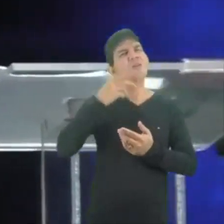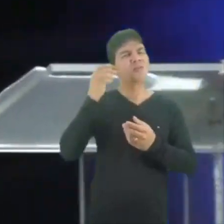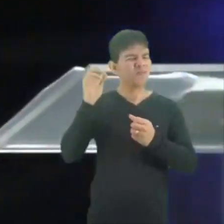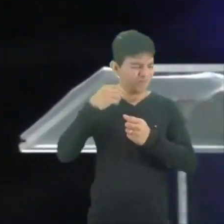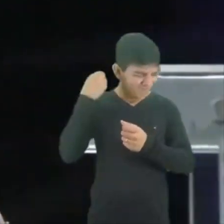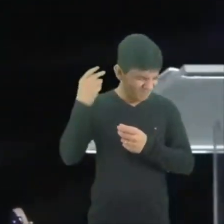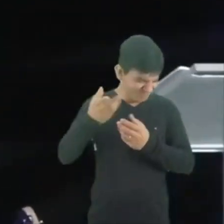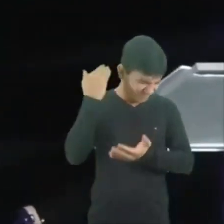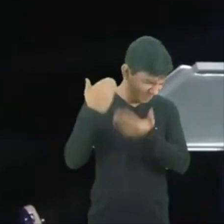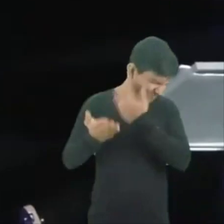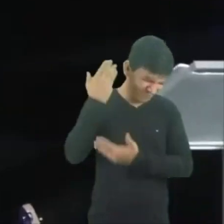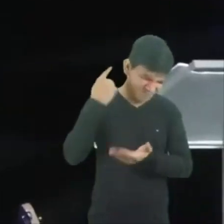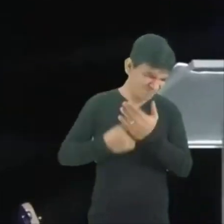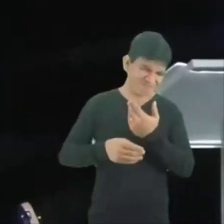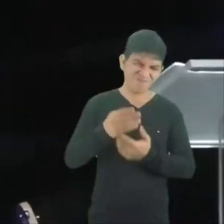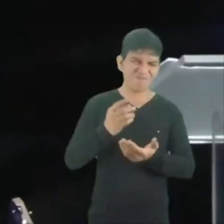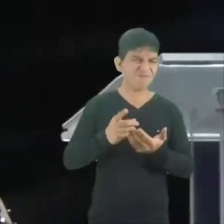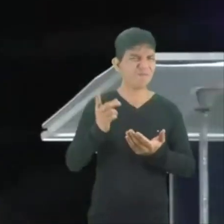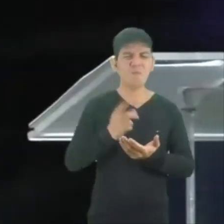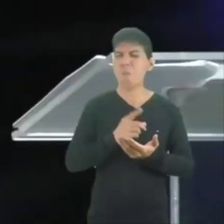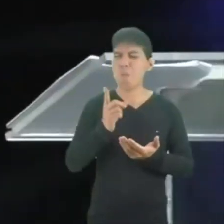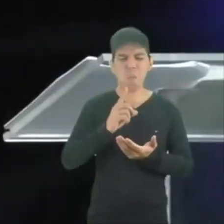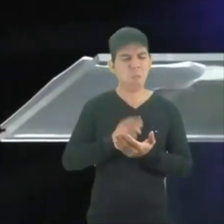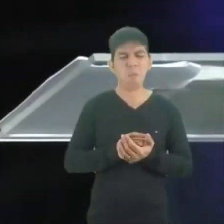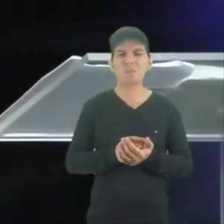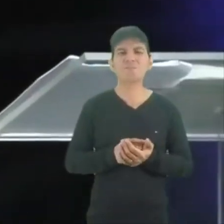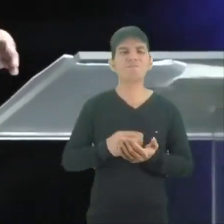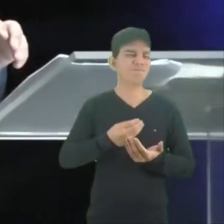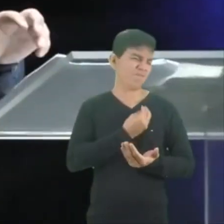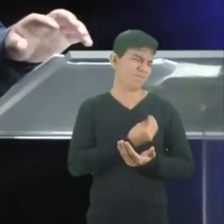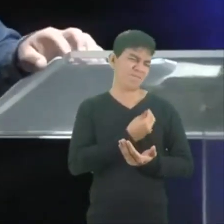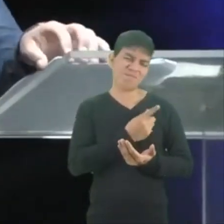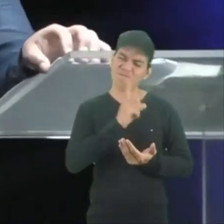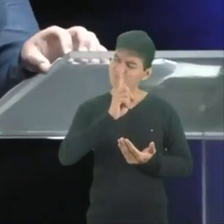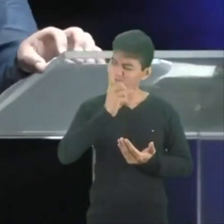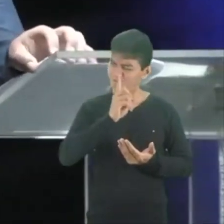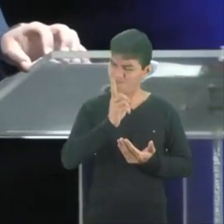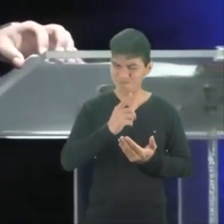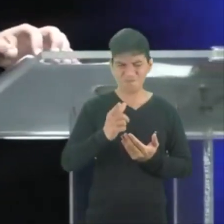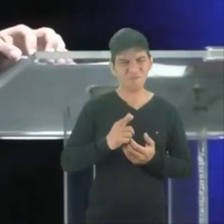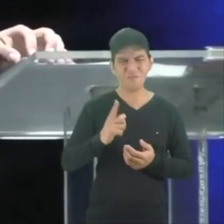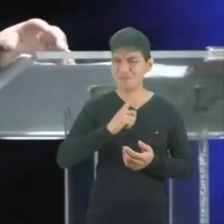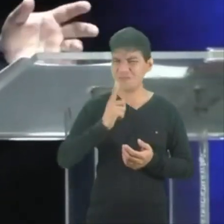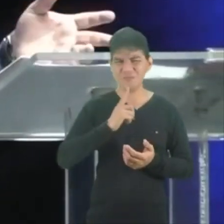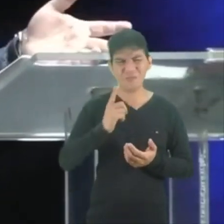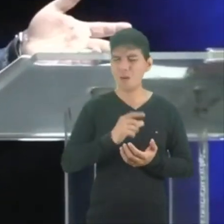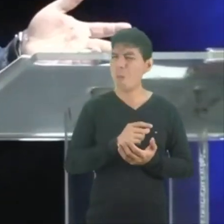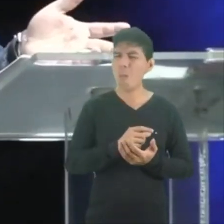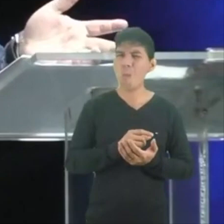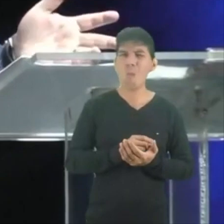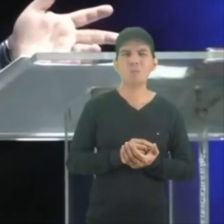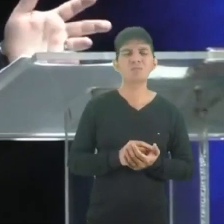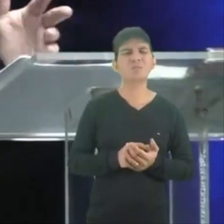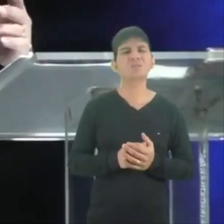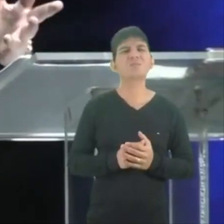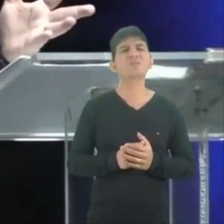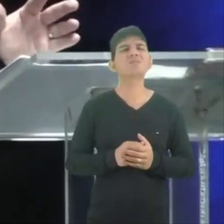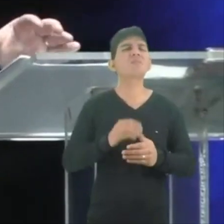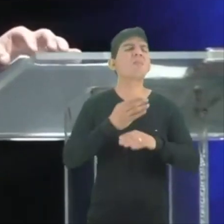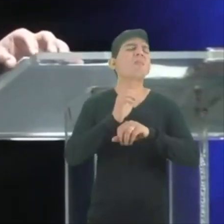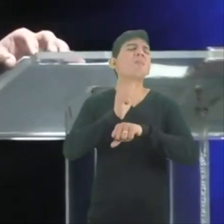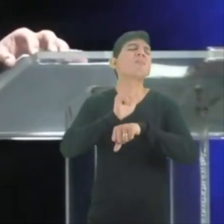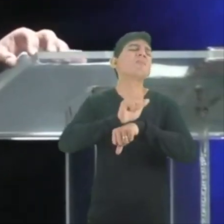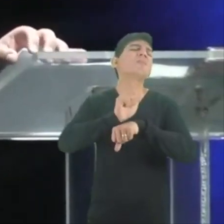que ainda continua essa maldição sobre minha vida? Epa, peraí, você esperava o quê? Que fosse